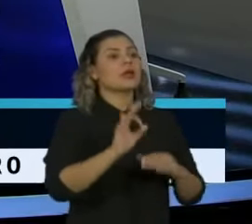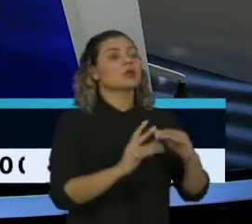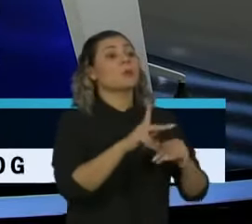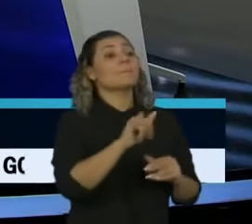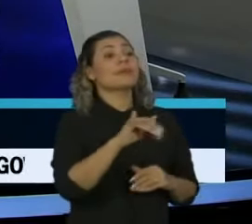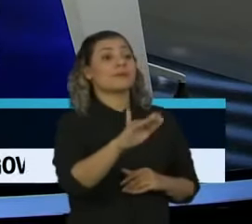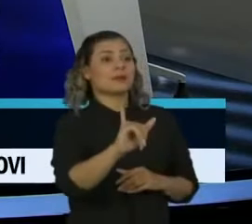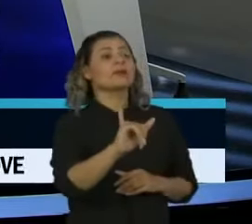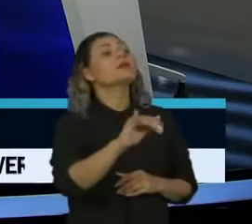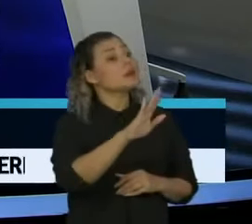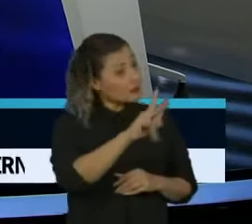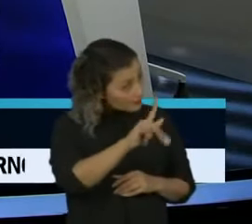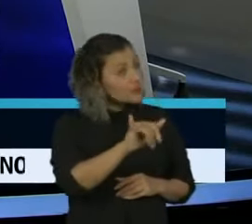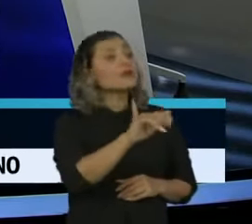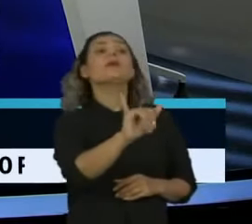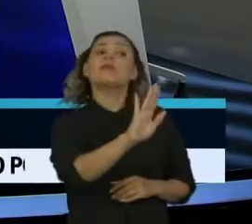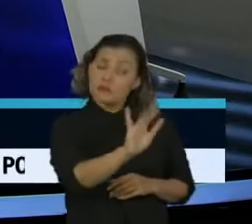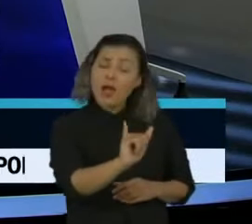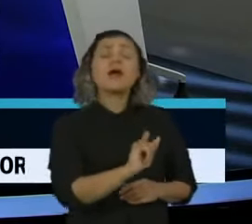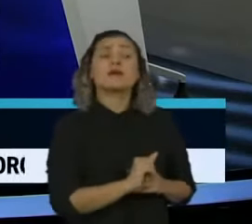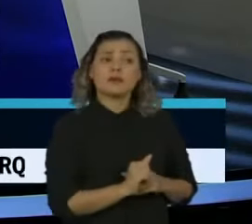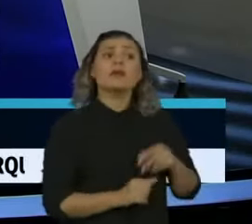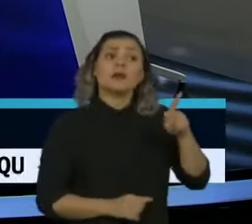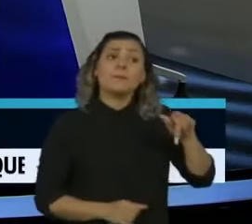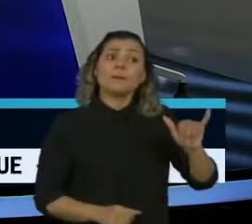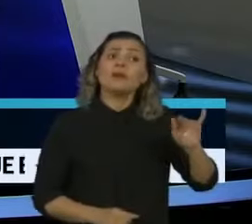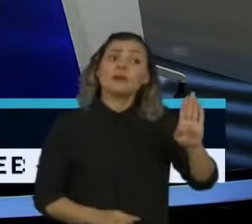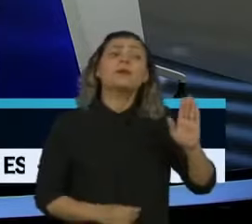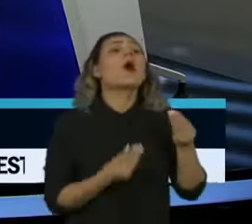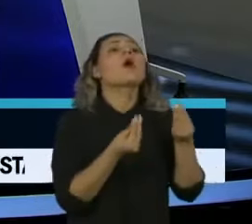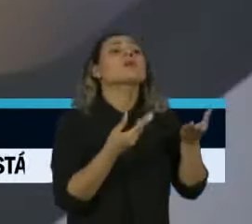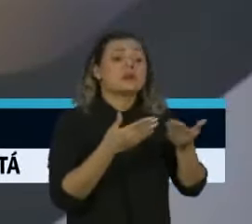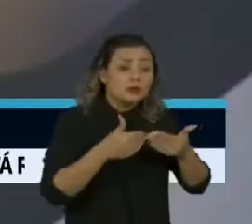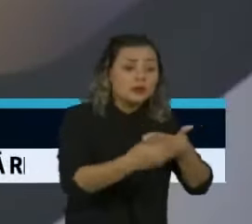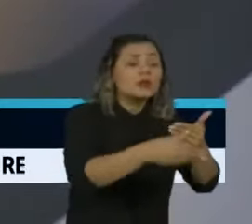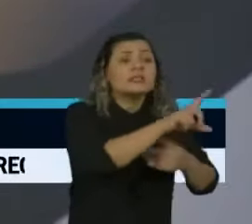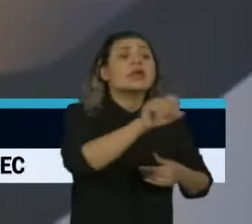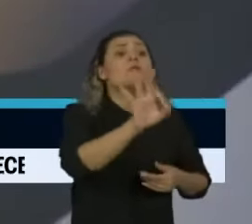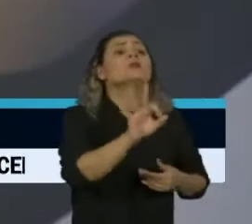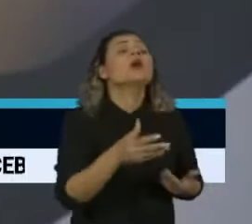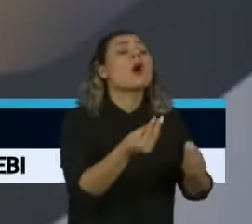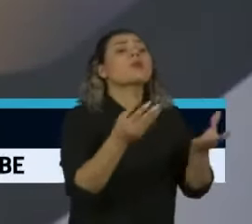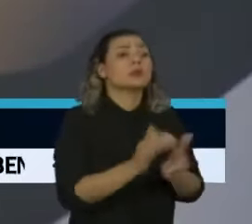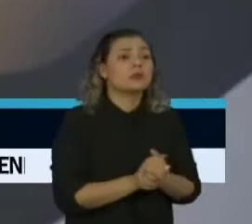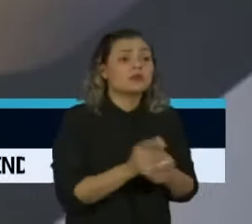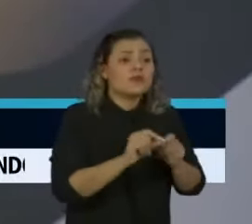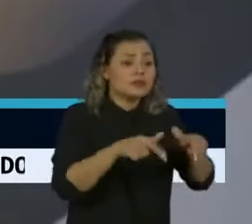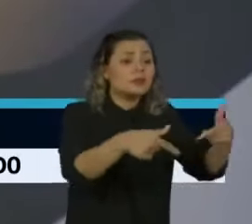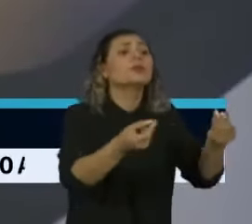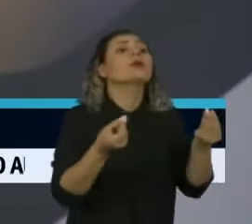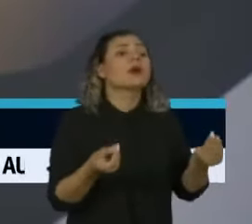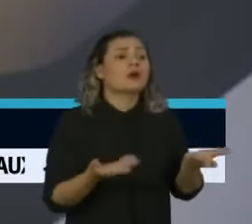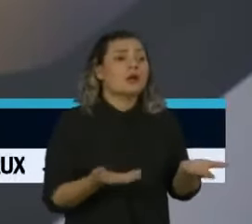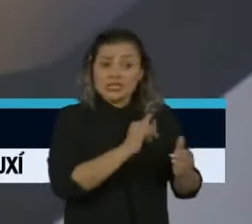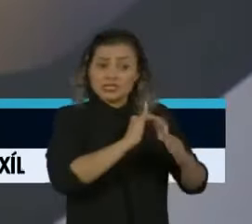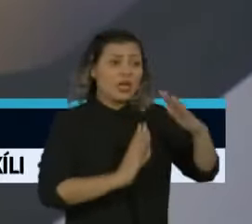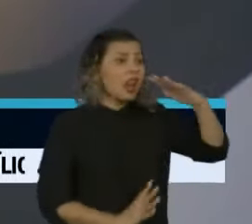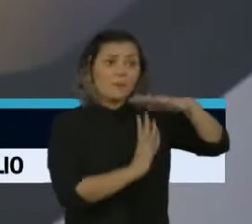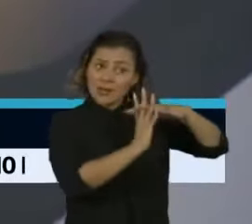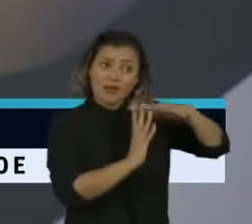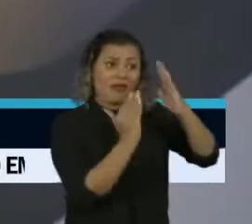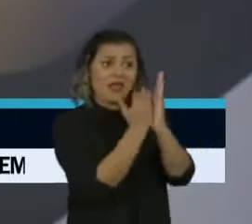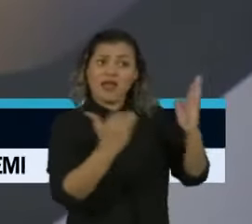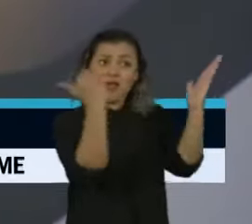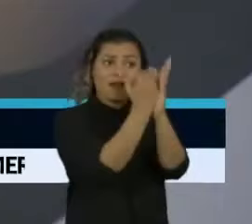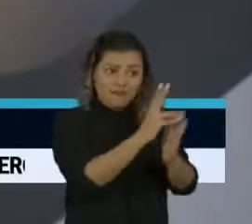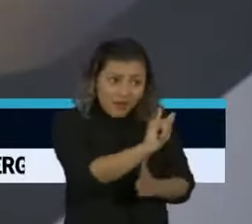PIB. Não tem de onde tirar esse dinheiro. Eu não sei como é que eles vão fazer. Se houver rompimento do teto de gastos, eu